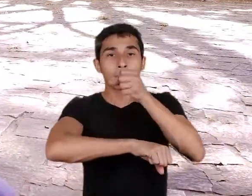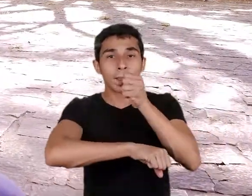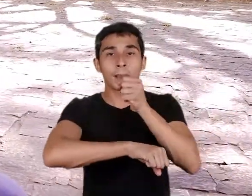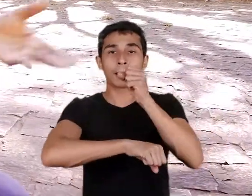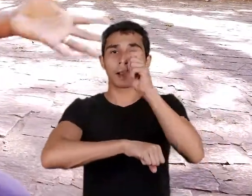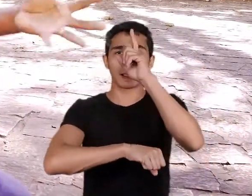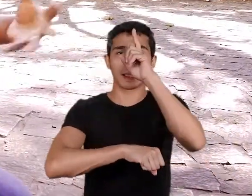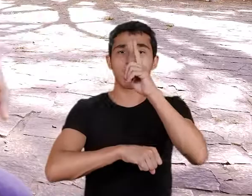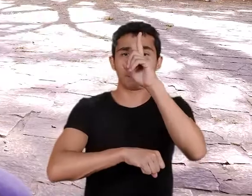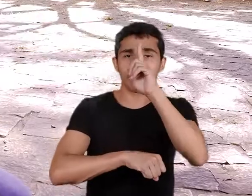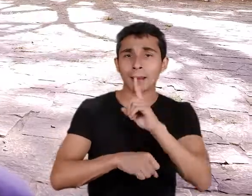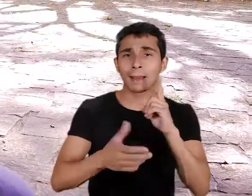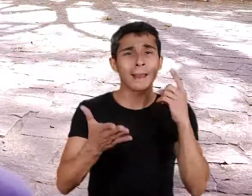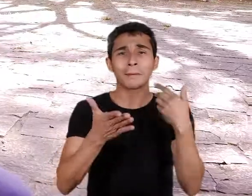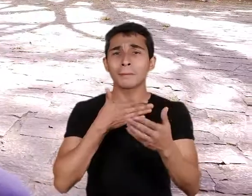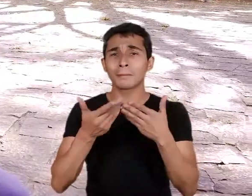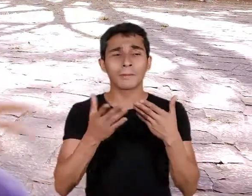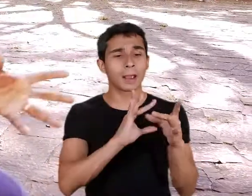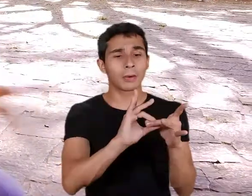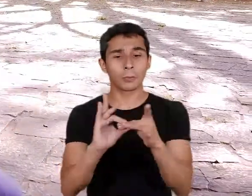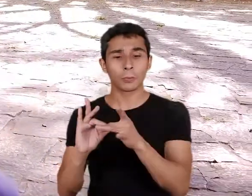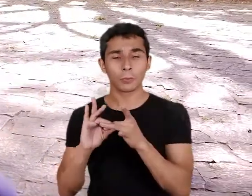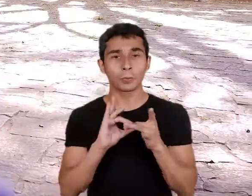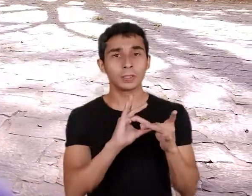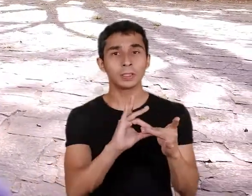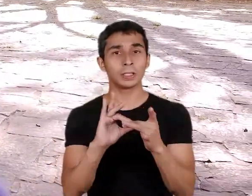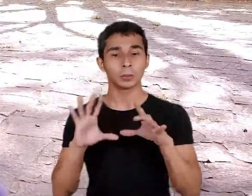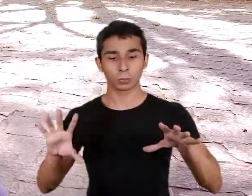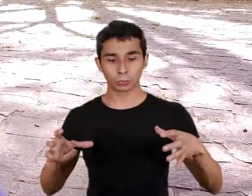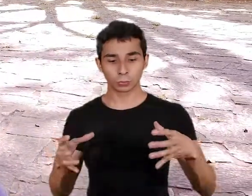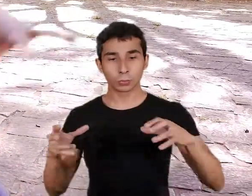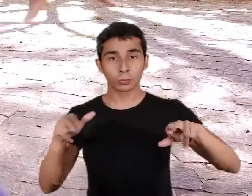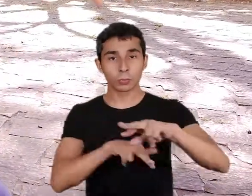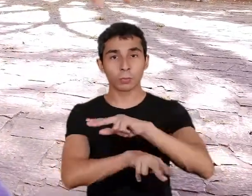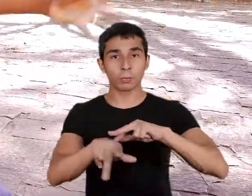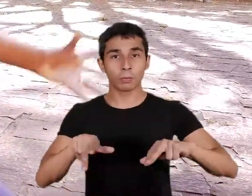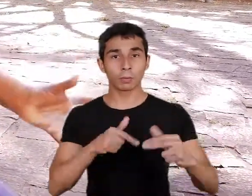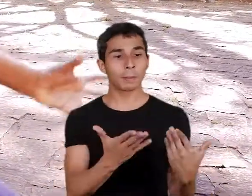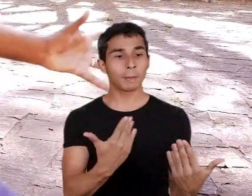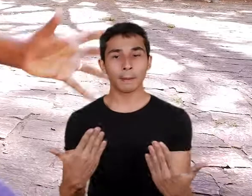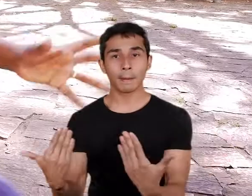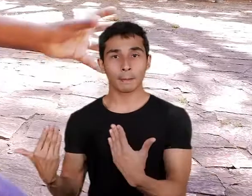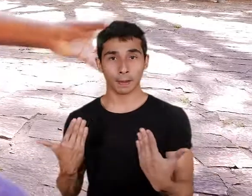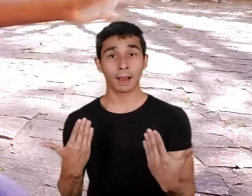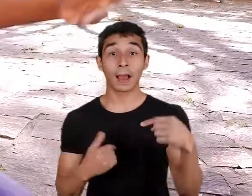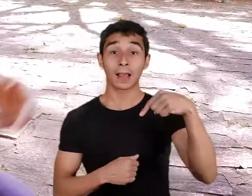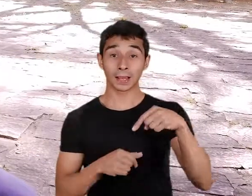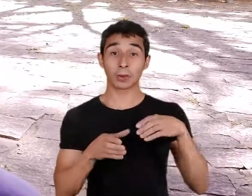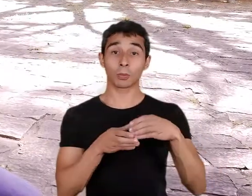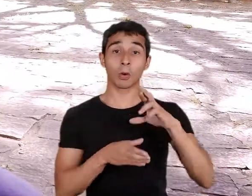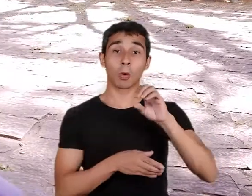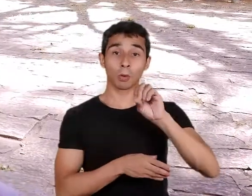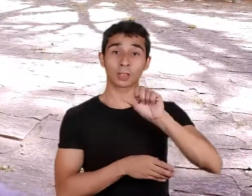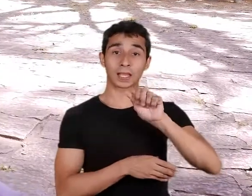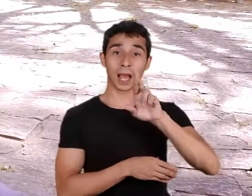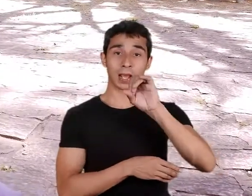o amarelo, tudo junto, congressando a mesma coisa, que é o que a gente procura fazer aqui dentro